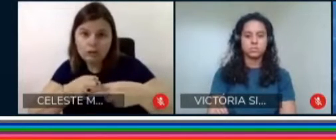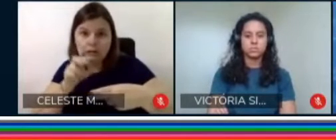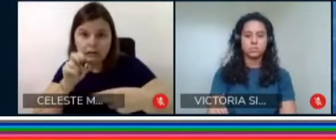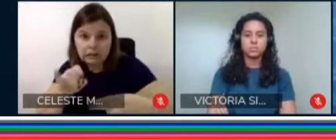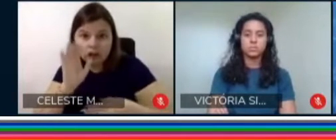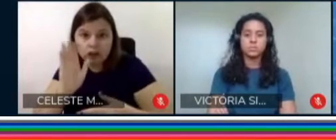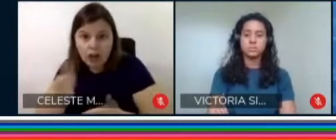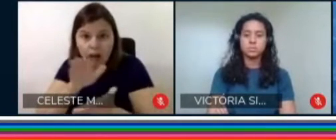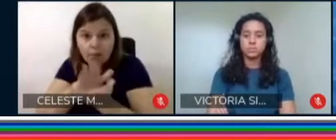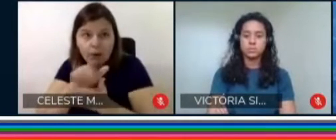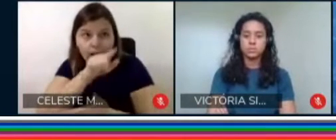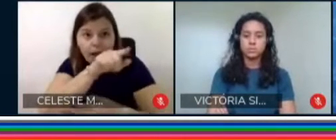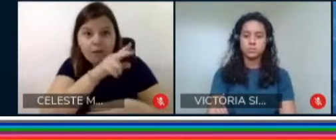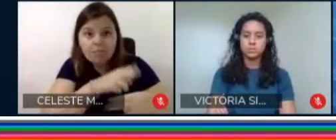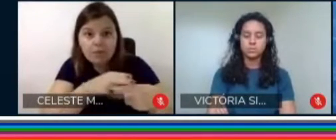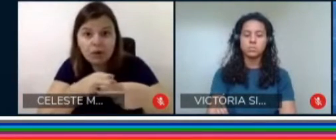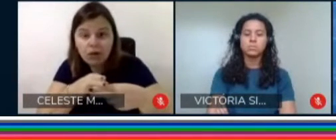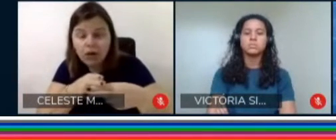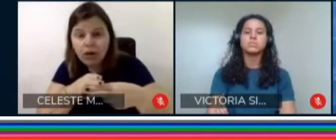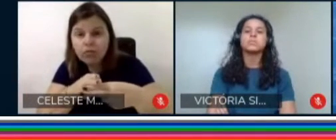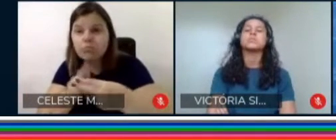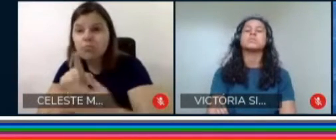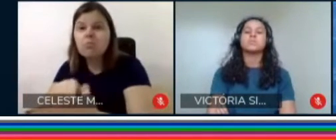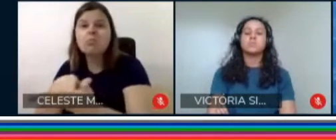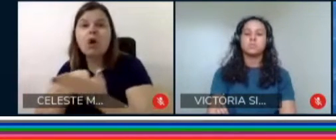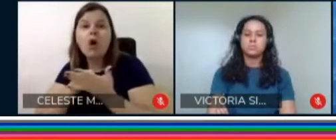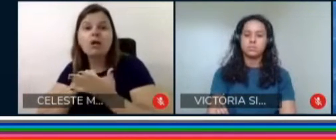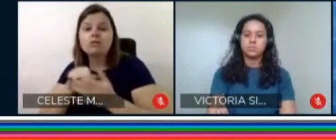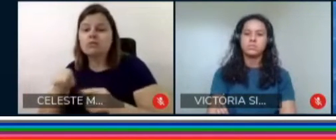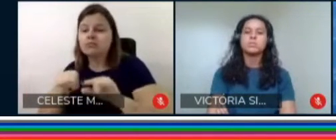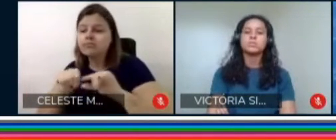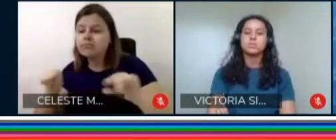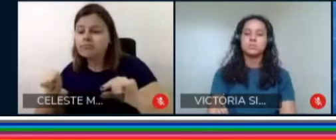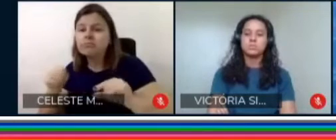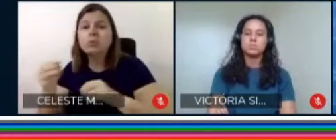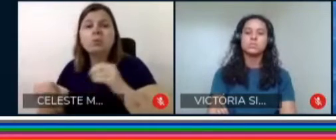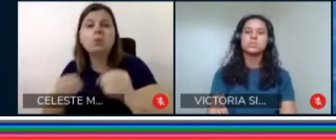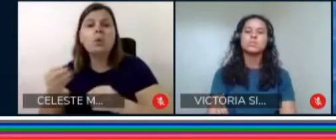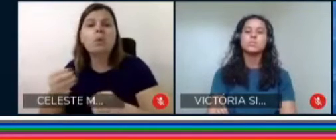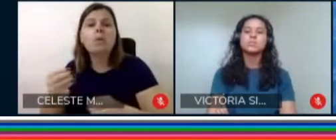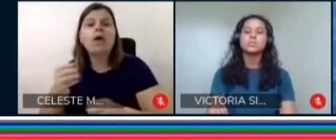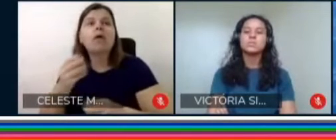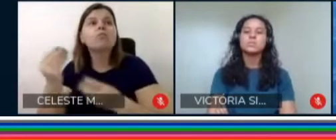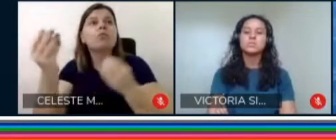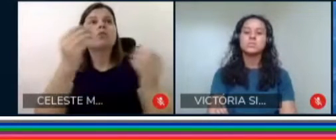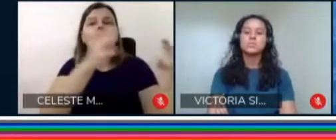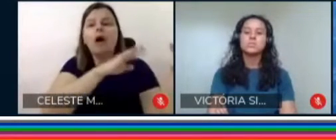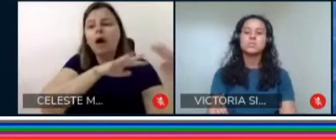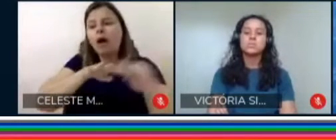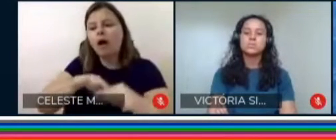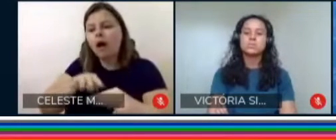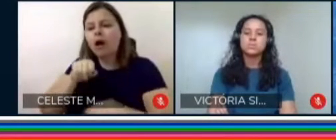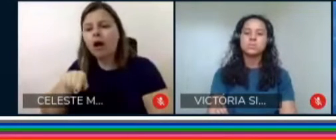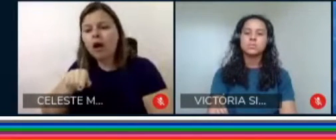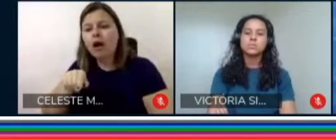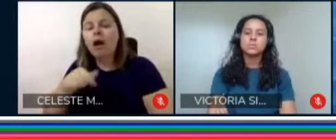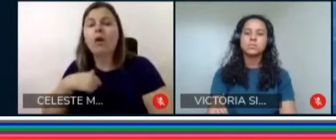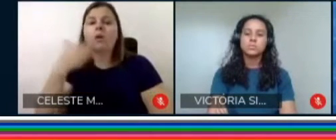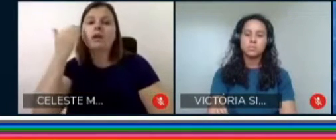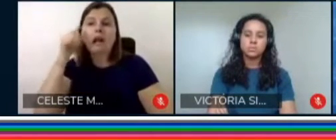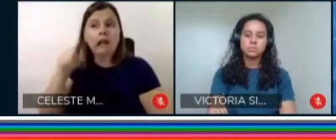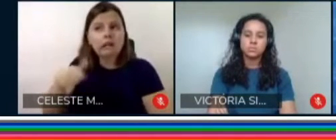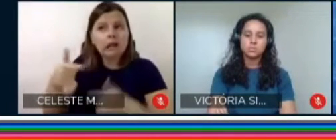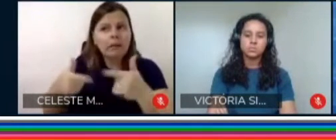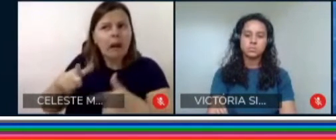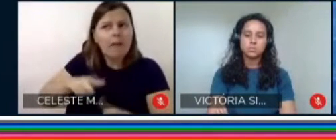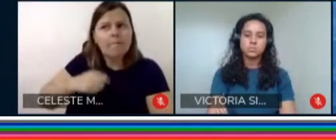um periódico, é só eu saber como esse periódico é visto na área para eu entender a qualidade daquele trabalho, né? Então, tem